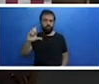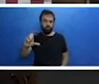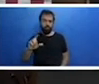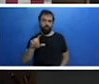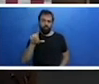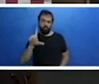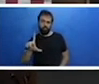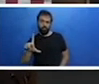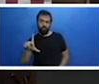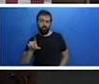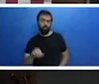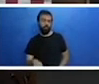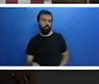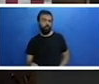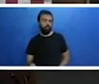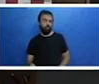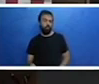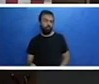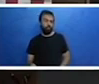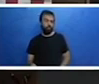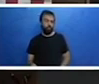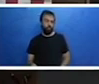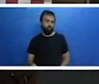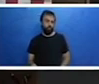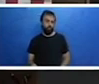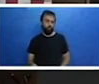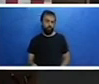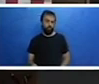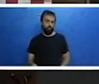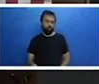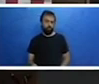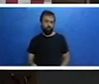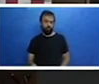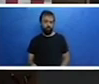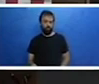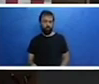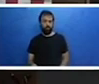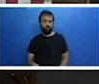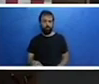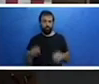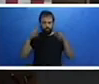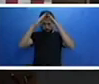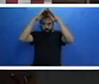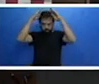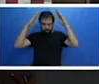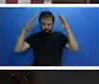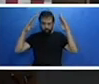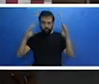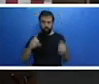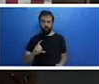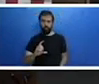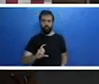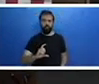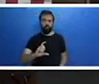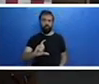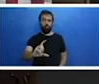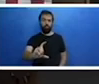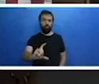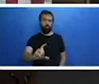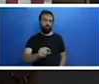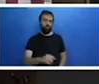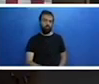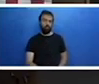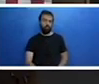de L, olha lá, toda a movimentação. O bispo, ele vai em linhas retas, olha,